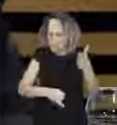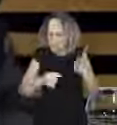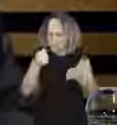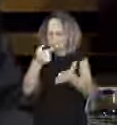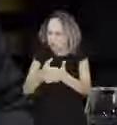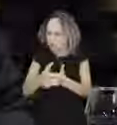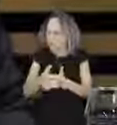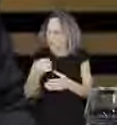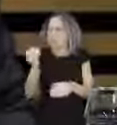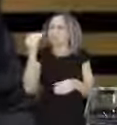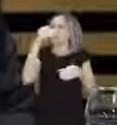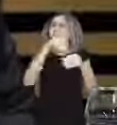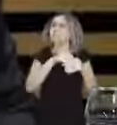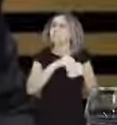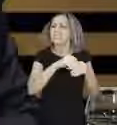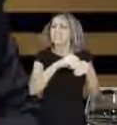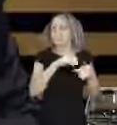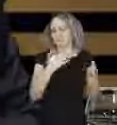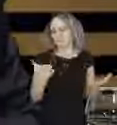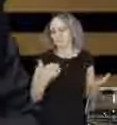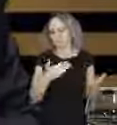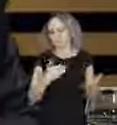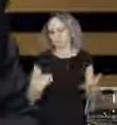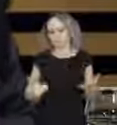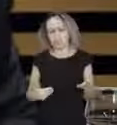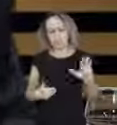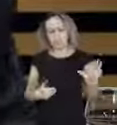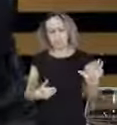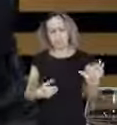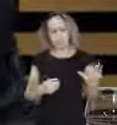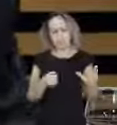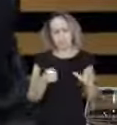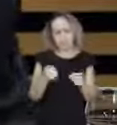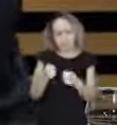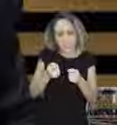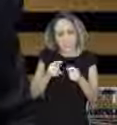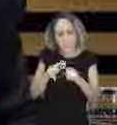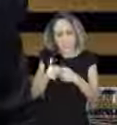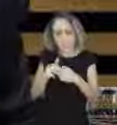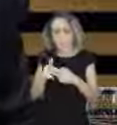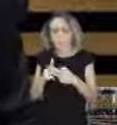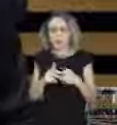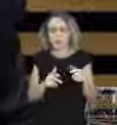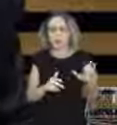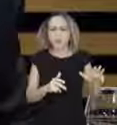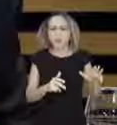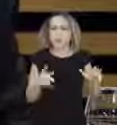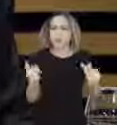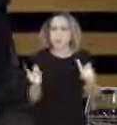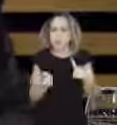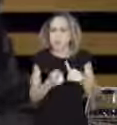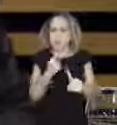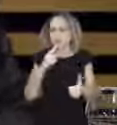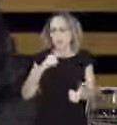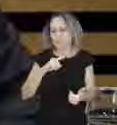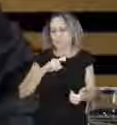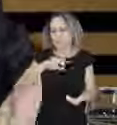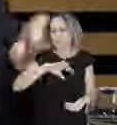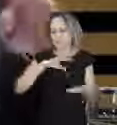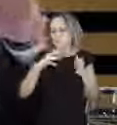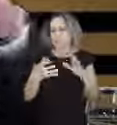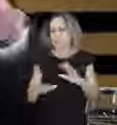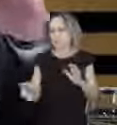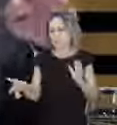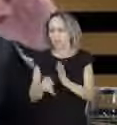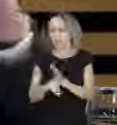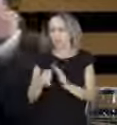duplamente foi o presidente Lula, porque ele fez a primeira reforma da Previdência. E por isso eu aqui em São Paulo